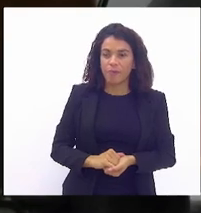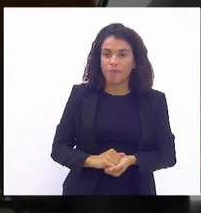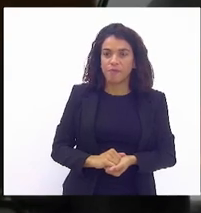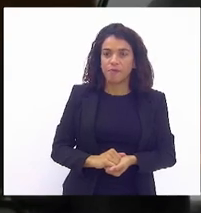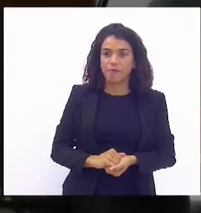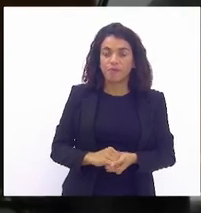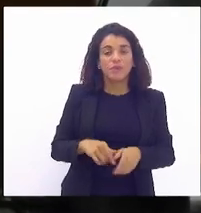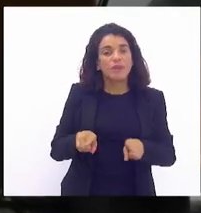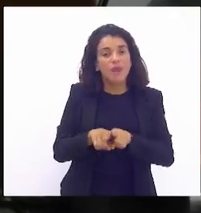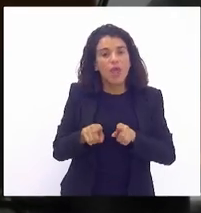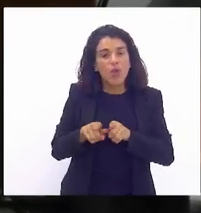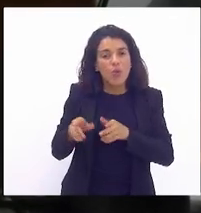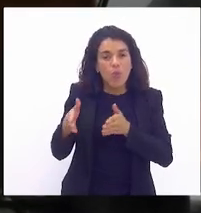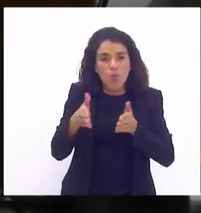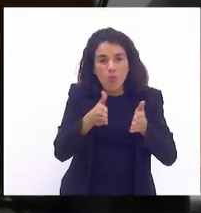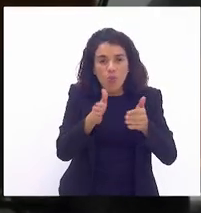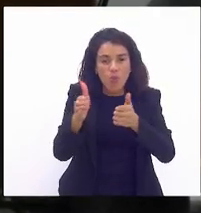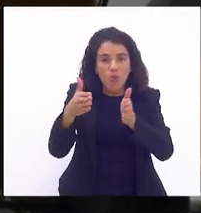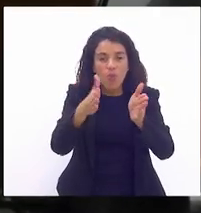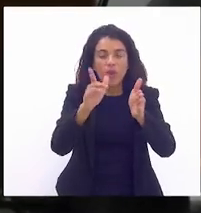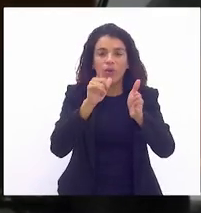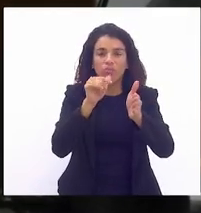Um rio que é fundamental